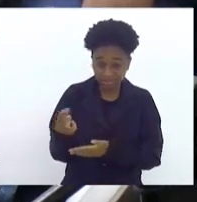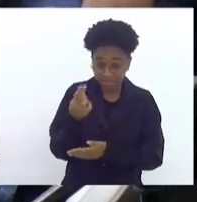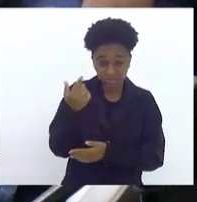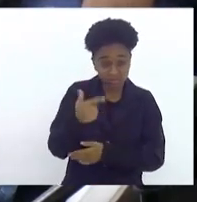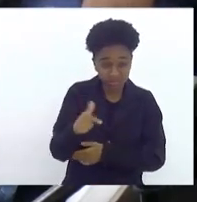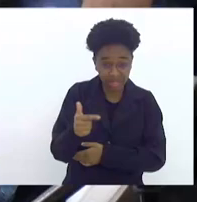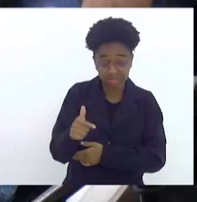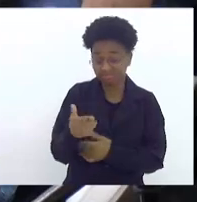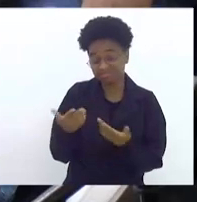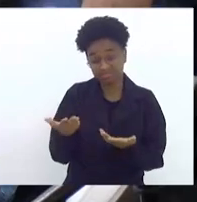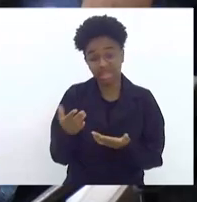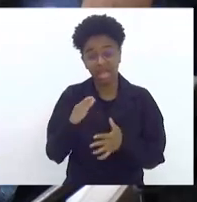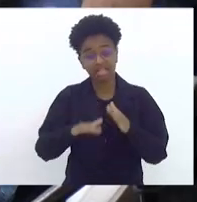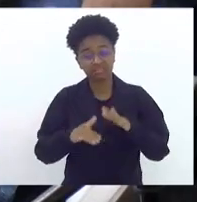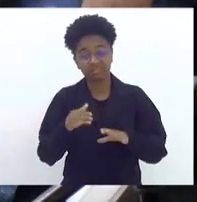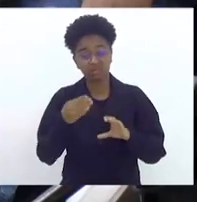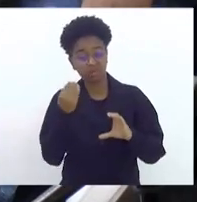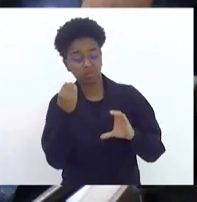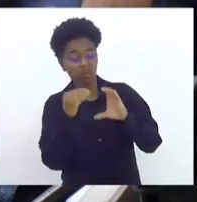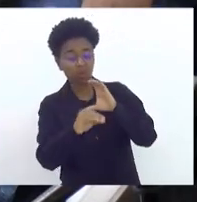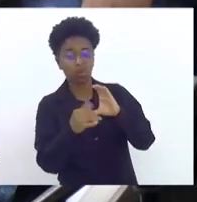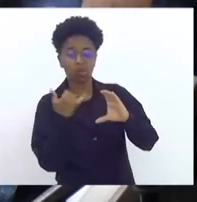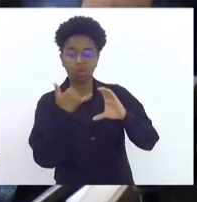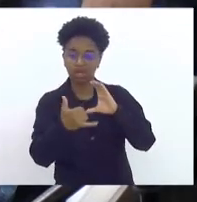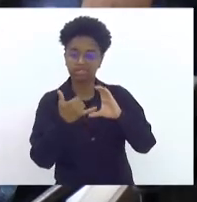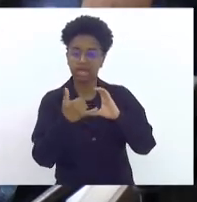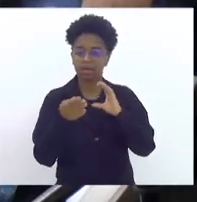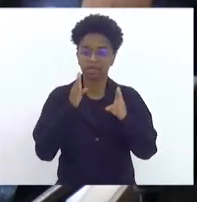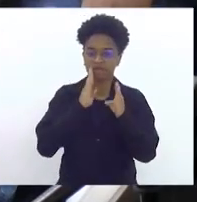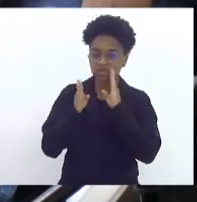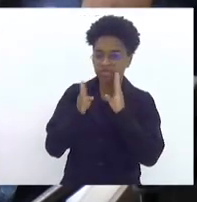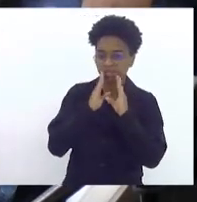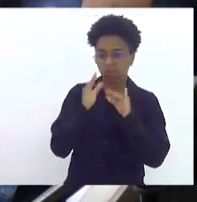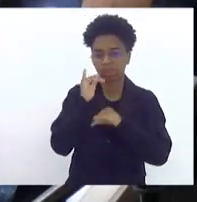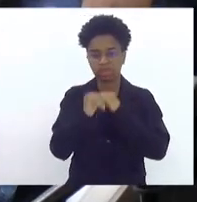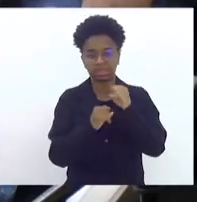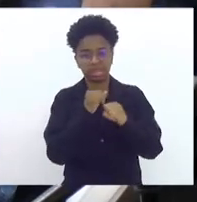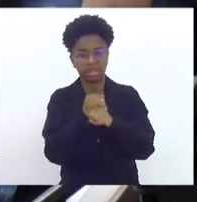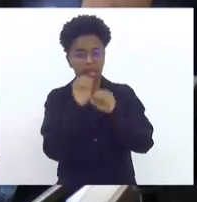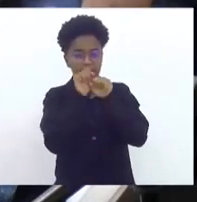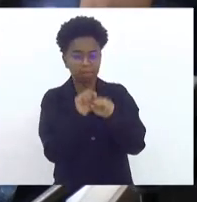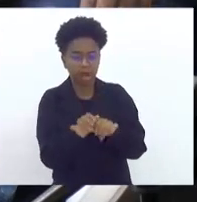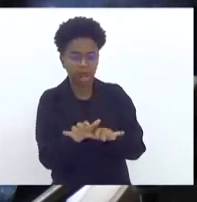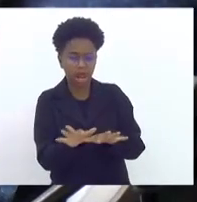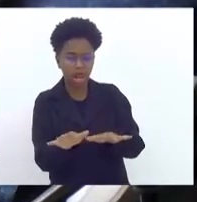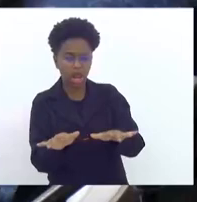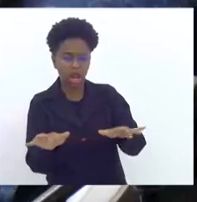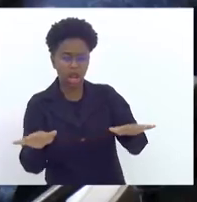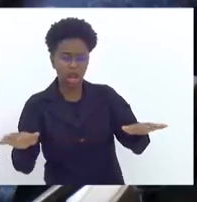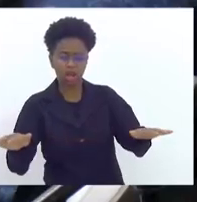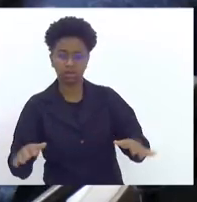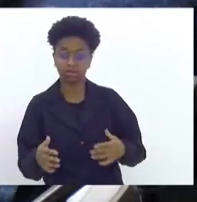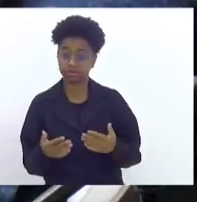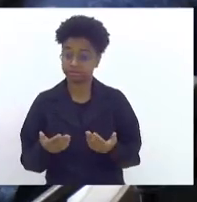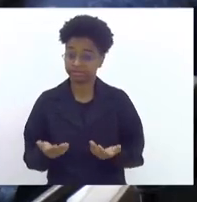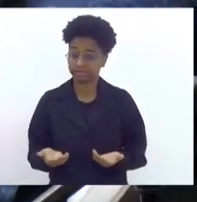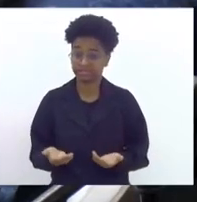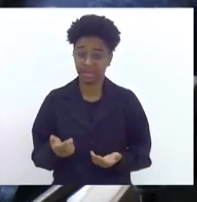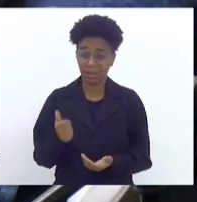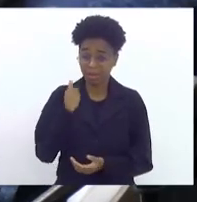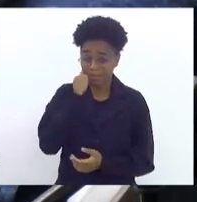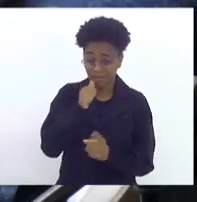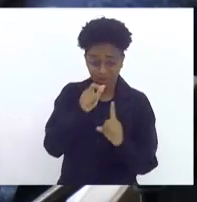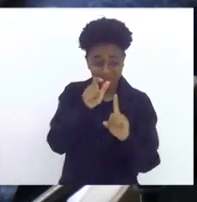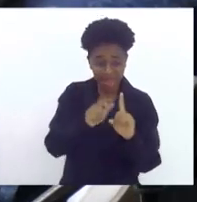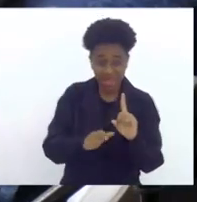aquilo caiu num grupo de WhatsApp no Facebook na internet todas essas redes novas que vão surgindo essa mulher